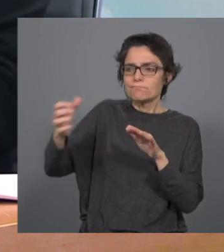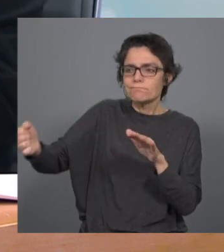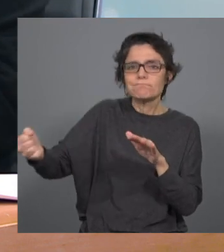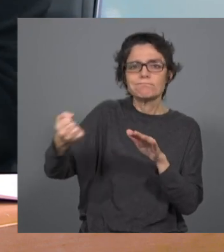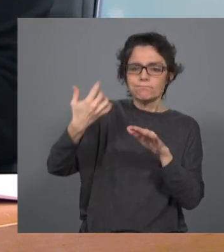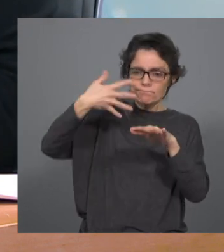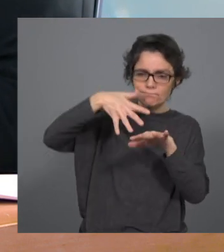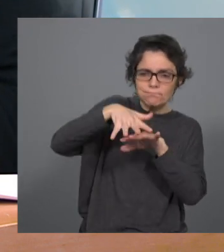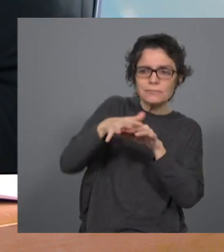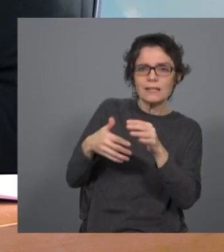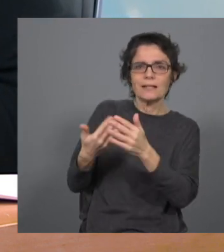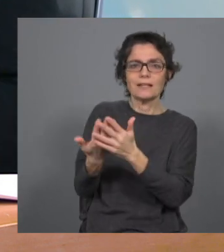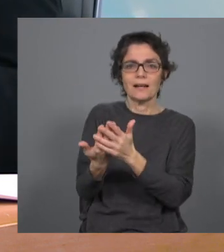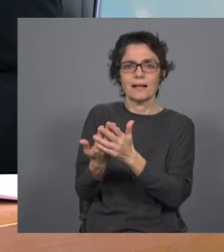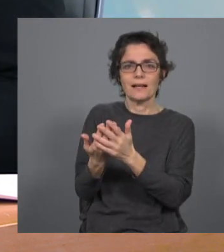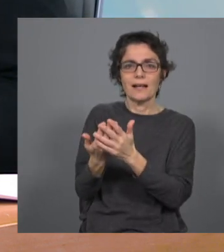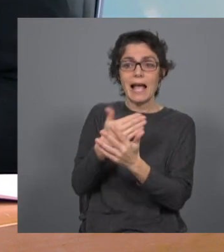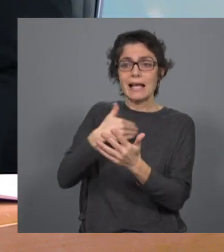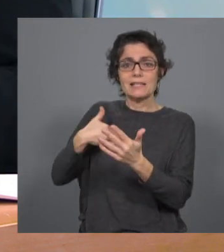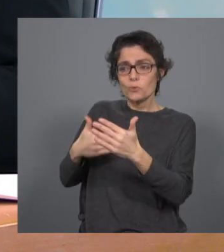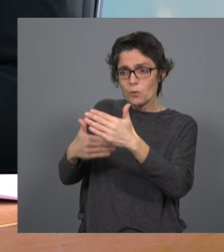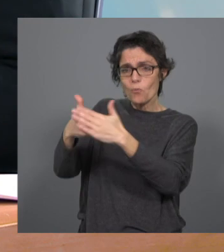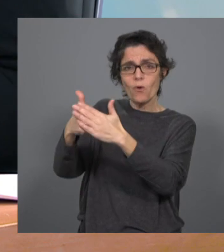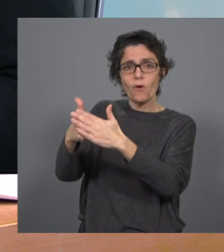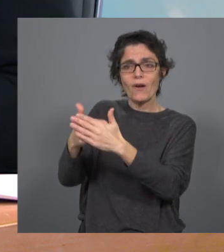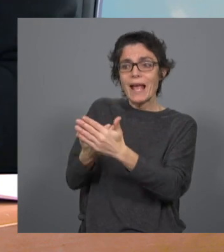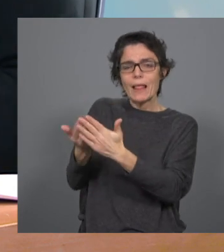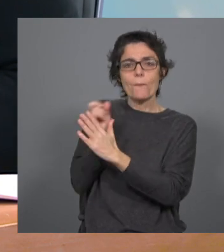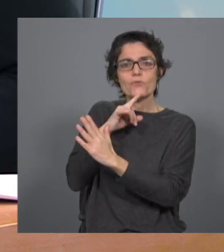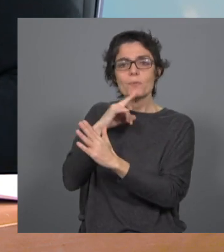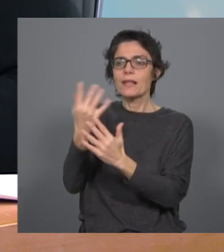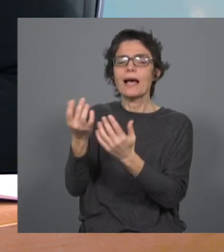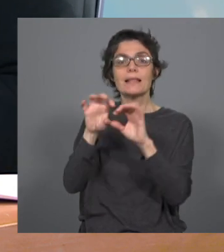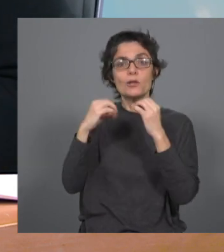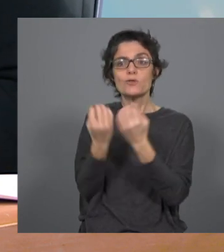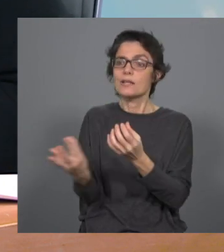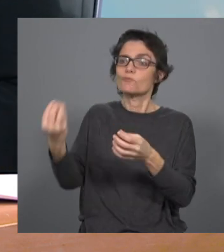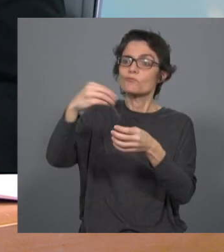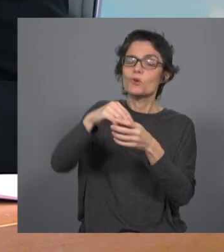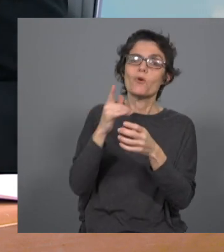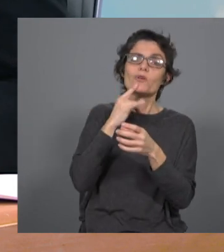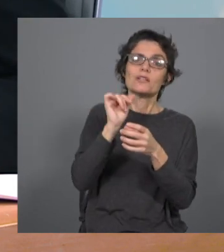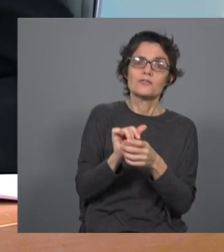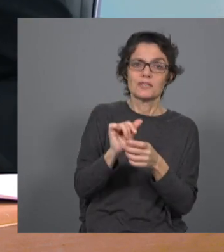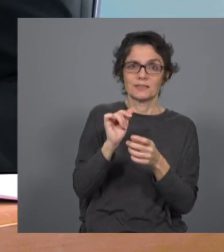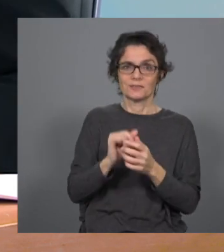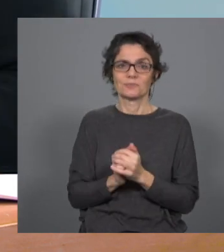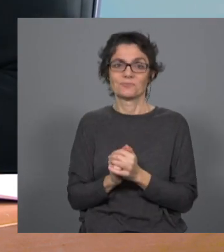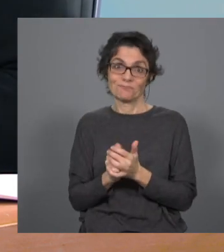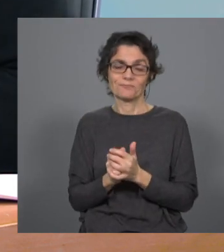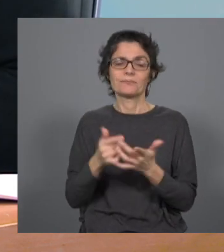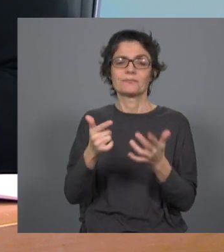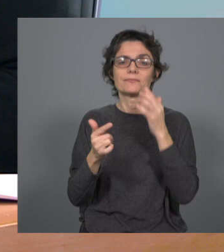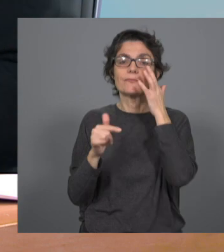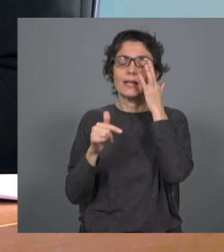E pela cura restitui a este convívio social, que é sinónimo, que remete a outra realidade muito maior. E isto diz-nos